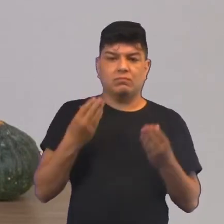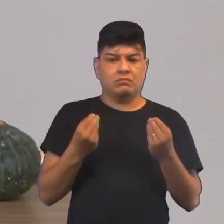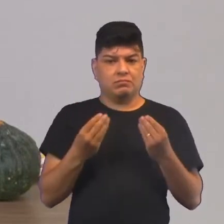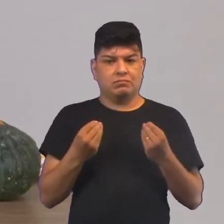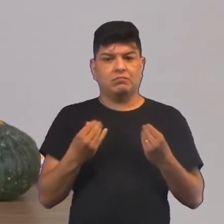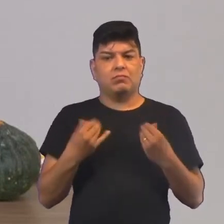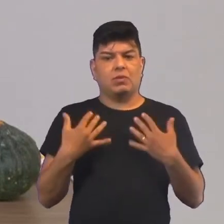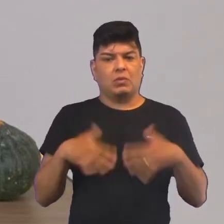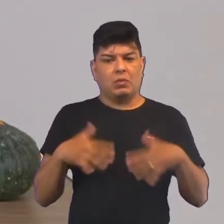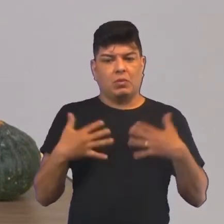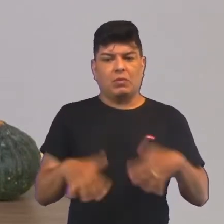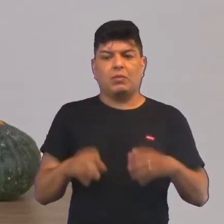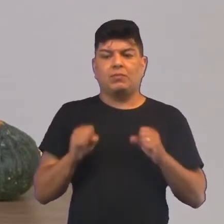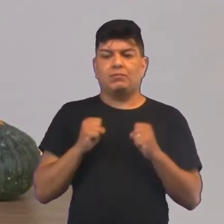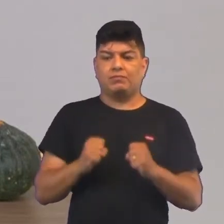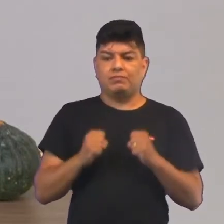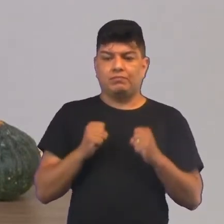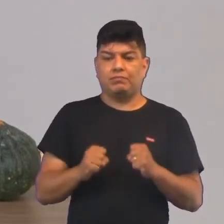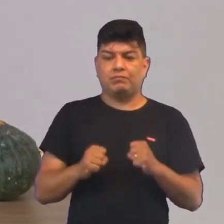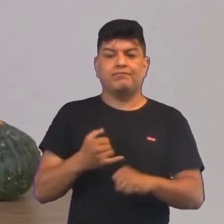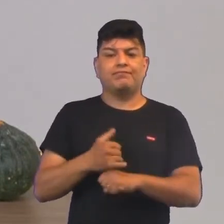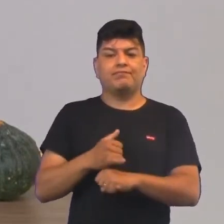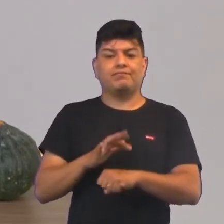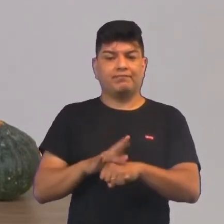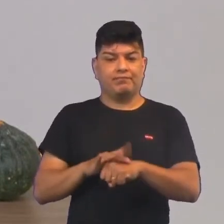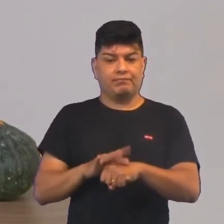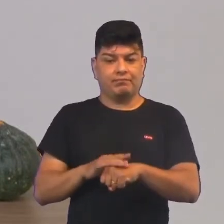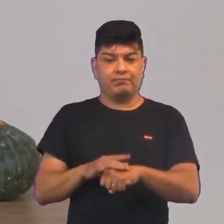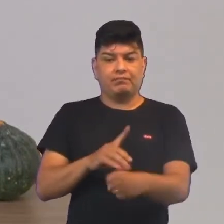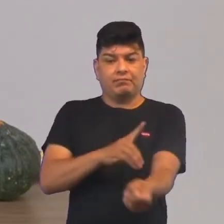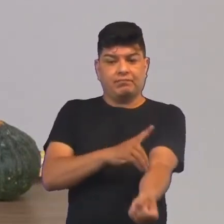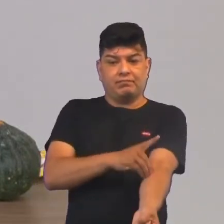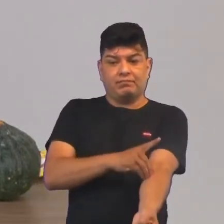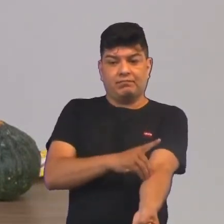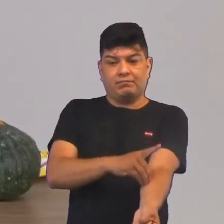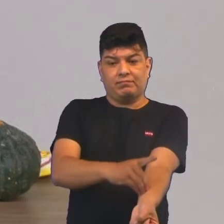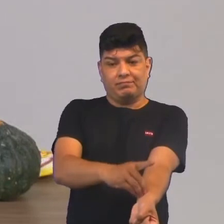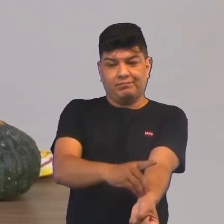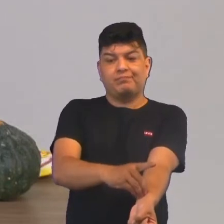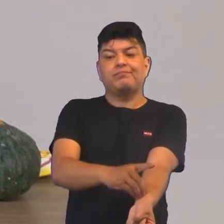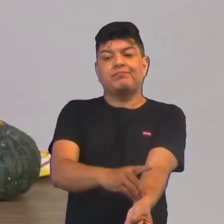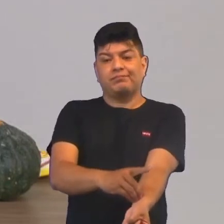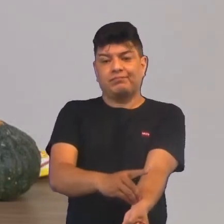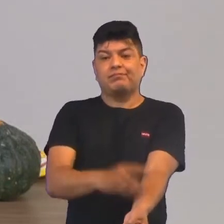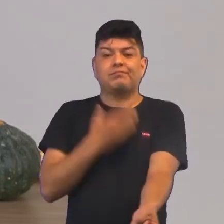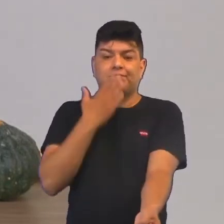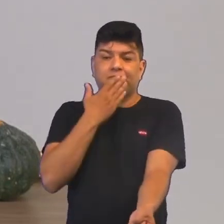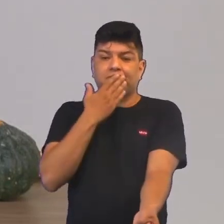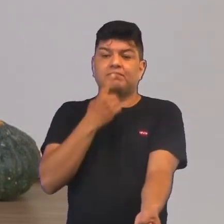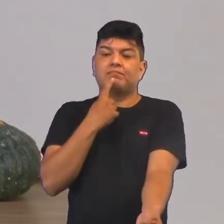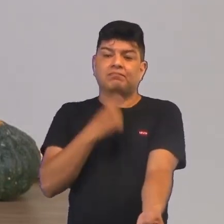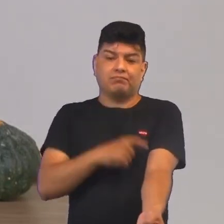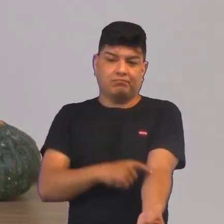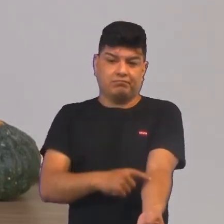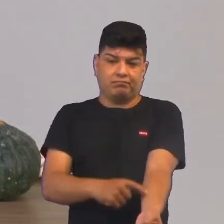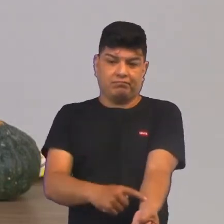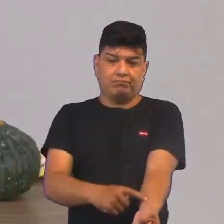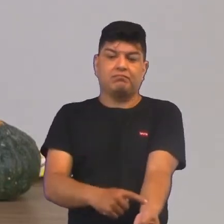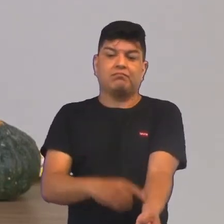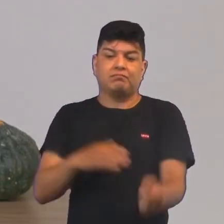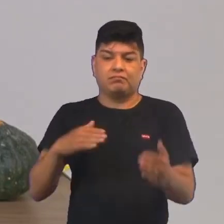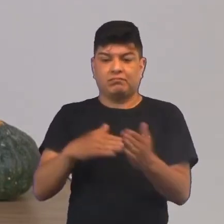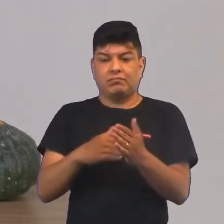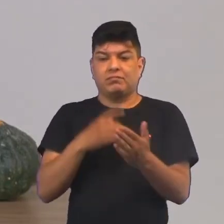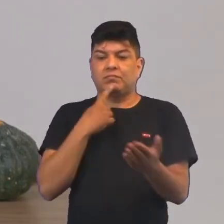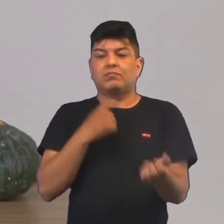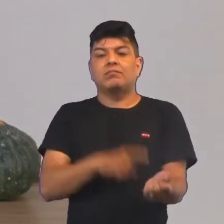também pode gerar o quê? Pode gerar uma doença chamada diabetes, que é o açúcar no sangue, é uma glicose que chega até